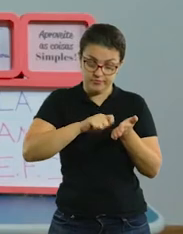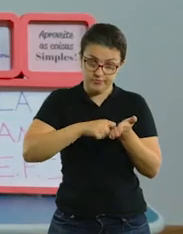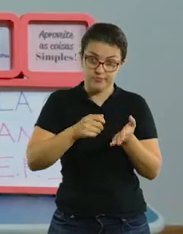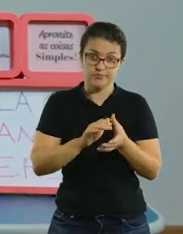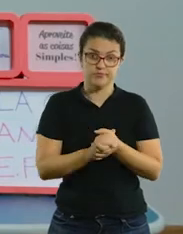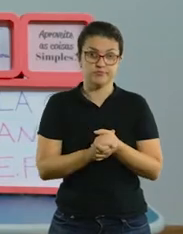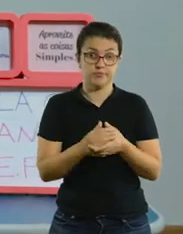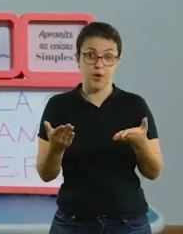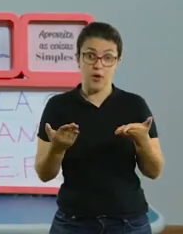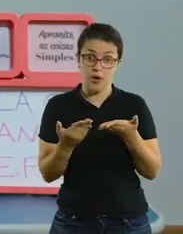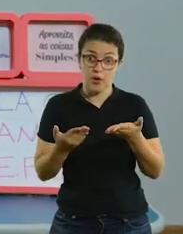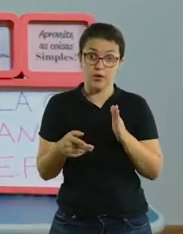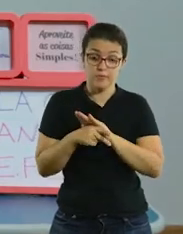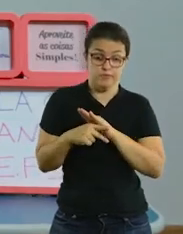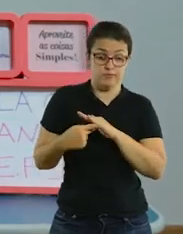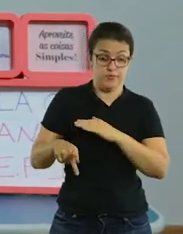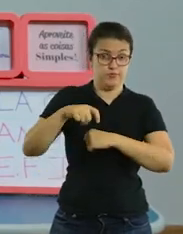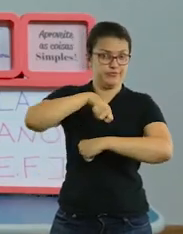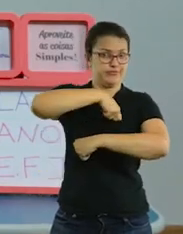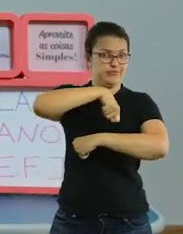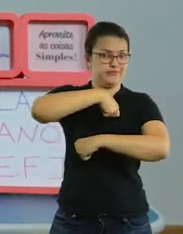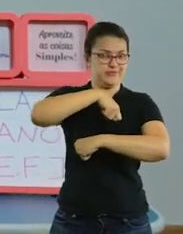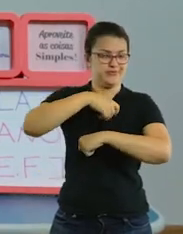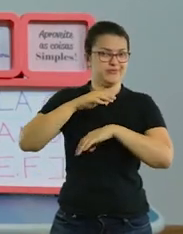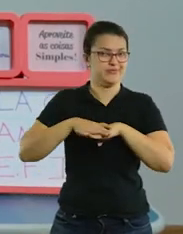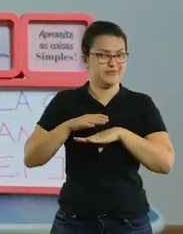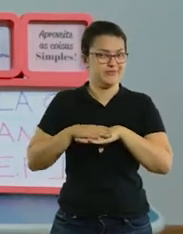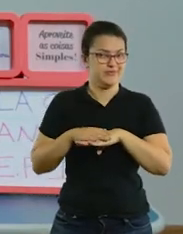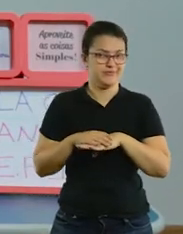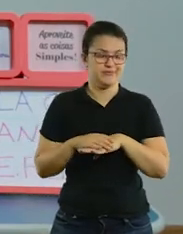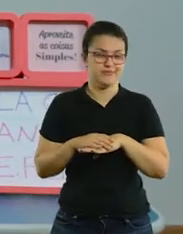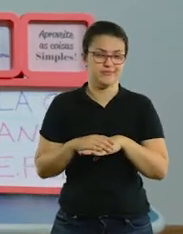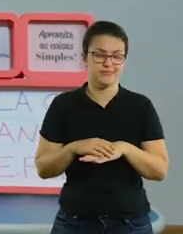Agora você pode fazer a própria receita que você montou. Que tal?